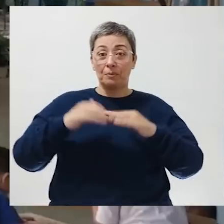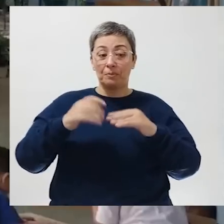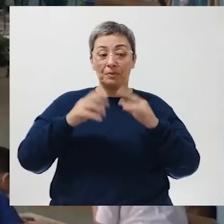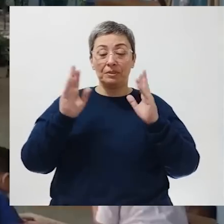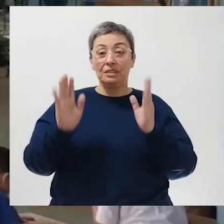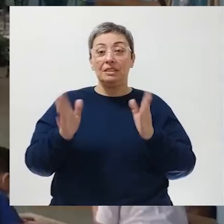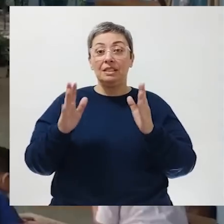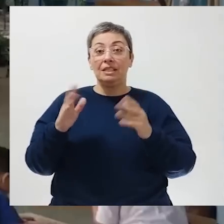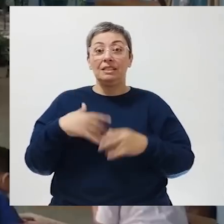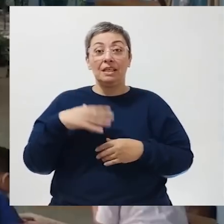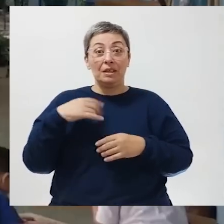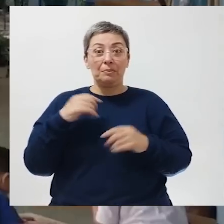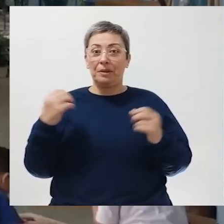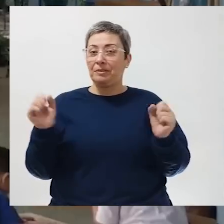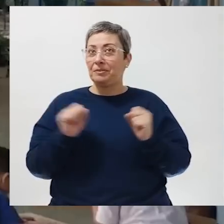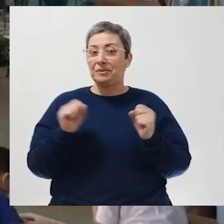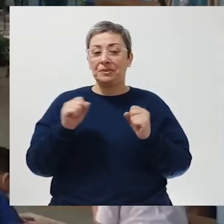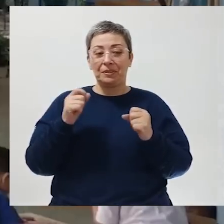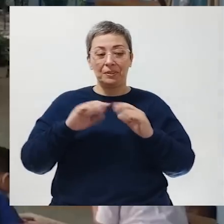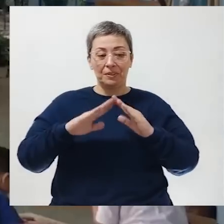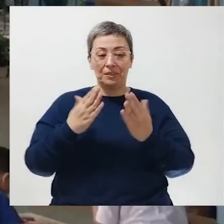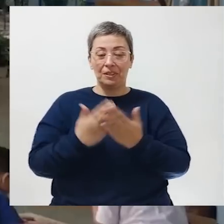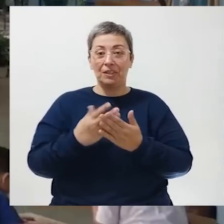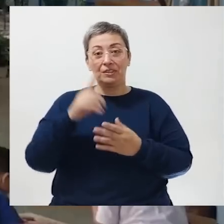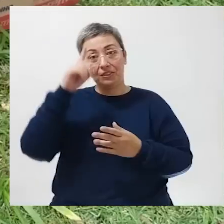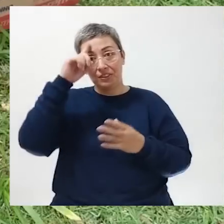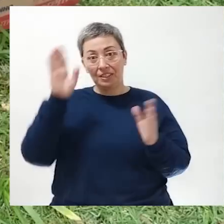sempre sucesso lá na escola é o